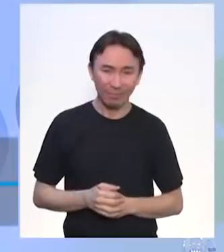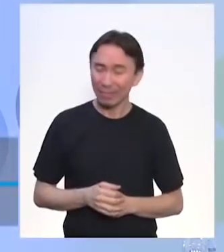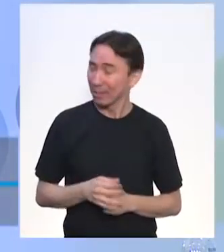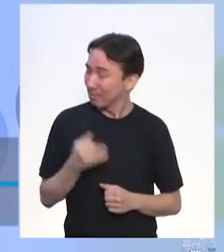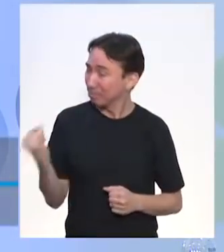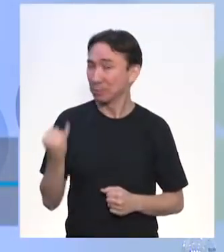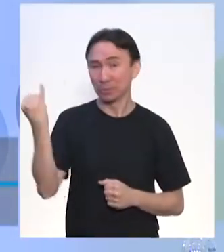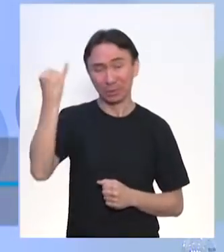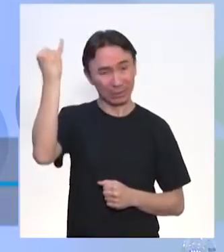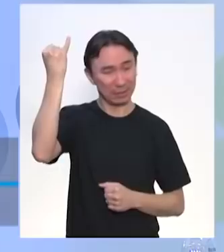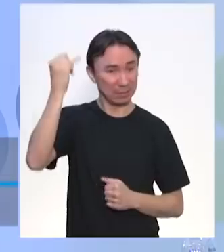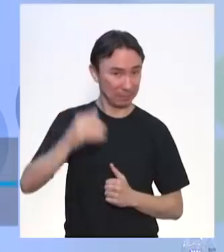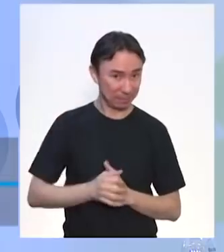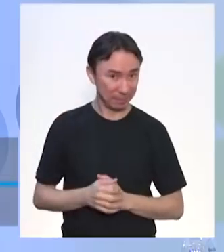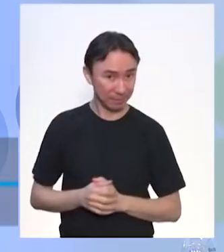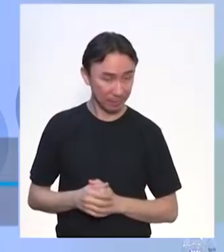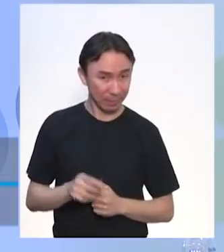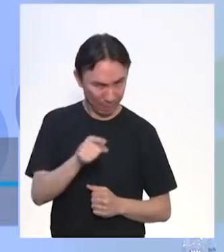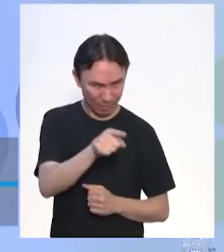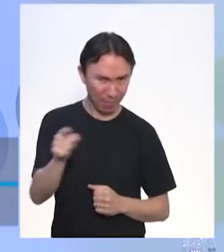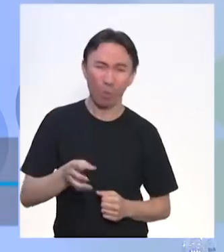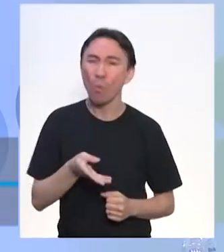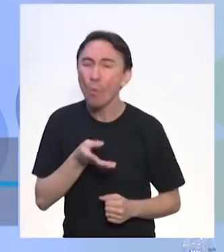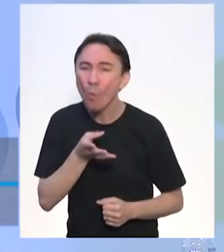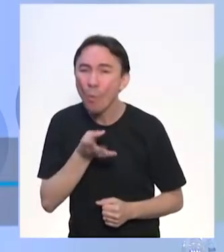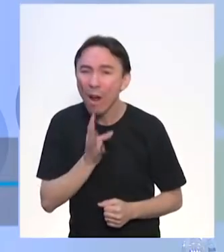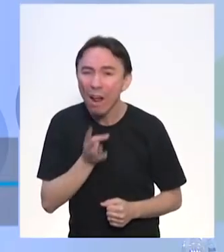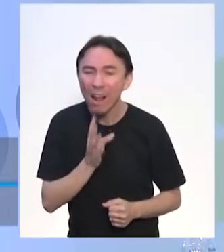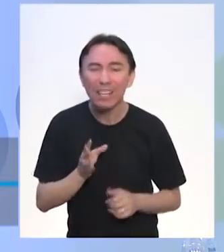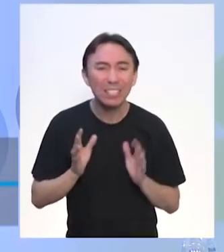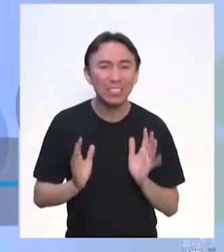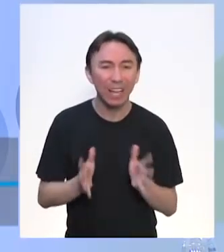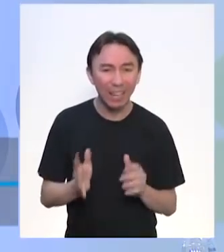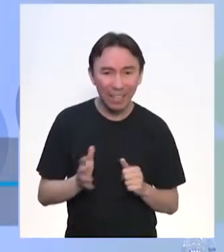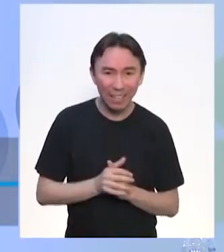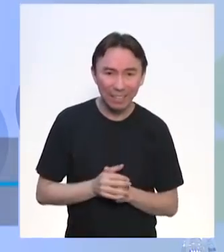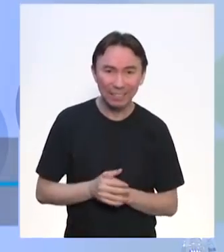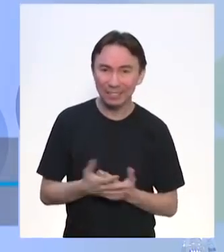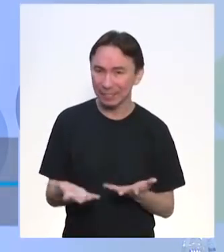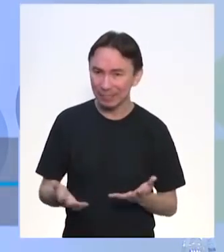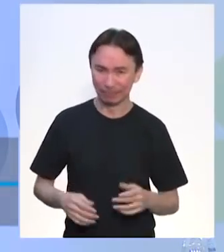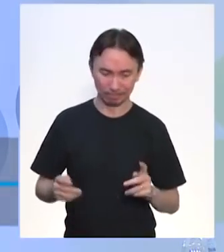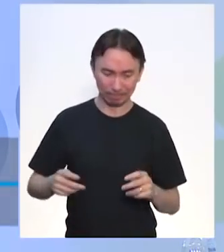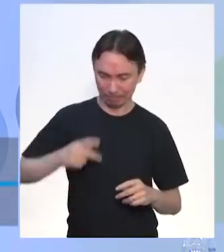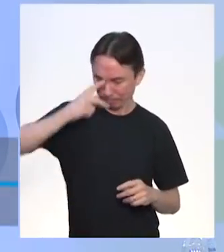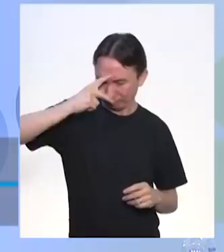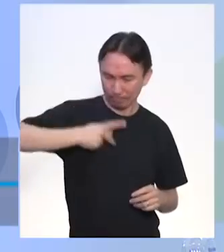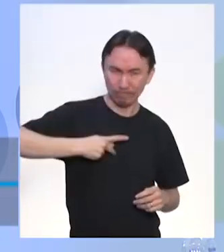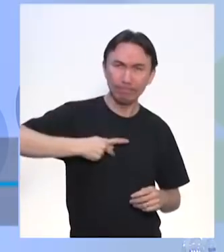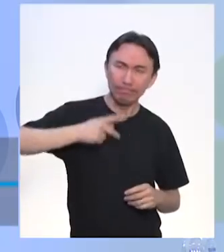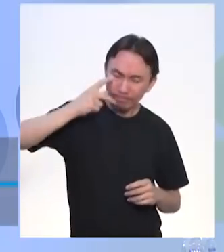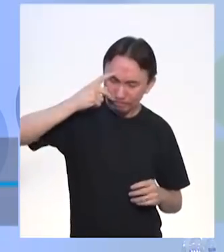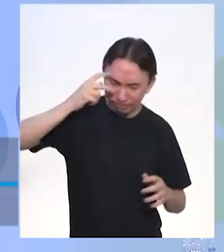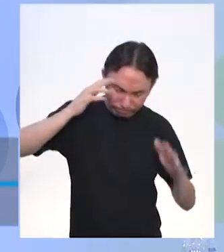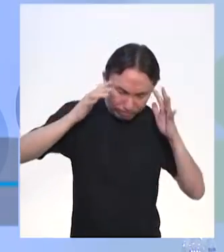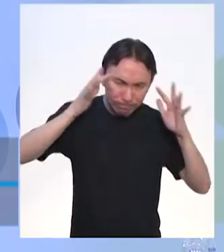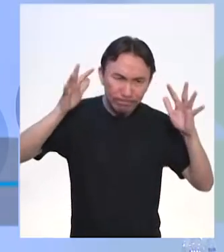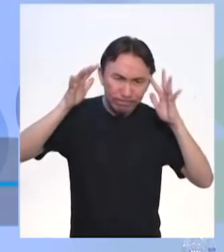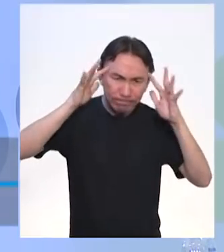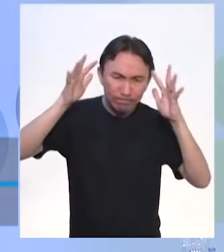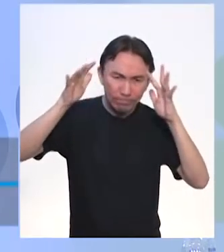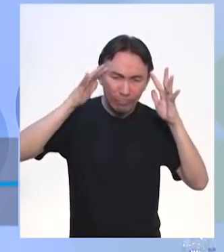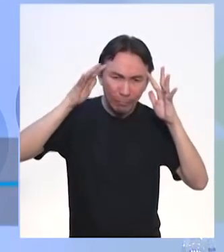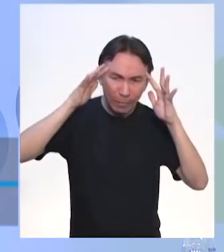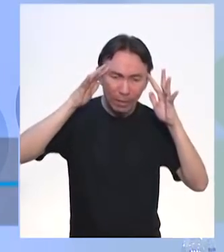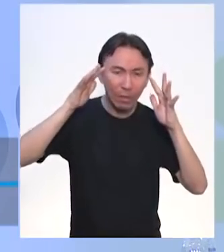super importantes e que vocês já ouviram falar tanto, que são a autonomia, a capacidade da gente pensar por nós mesmos,